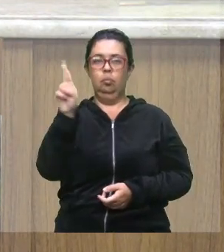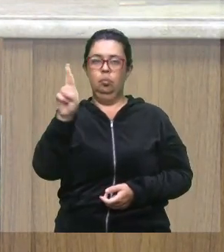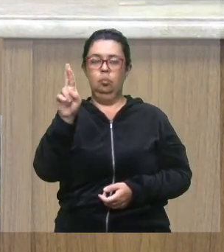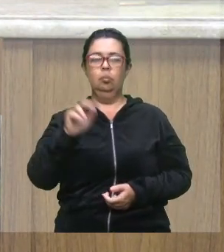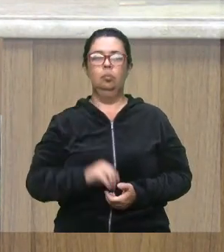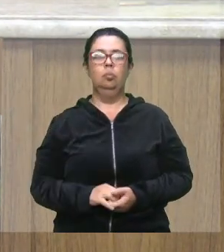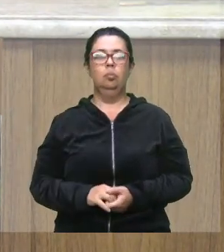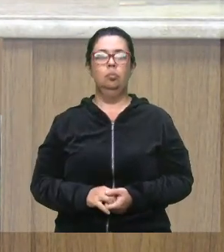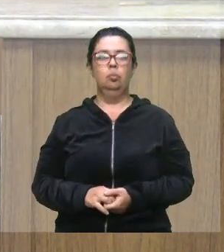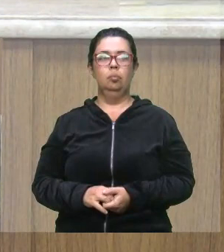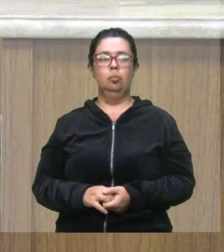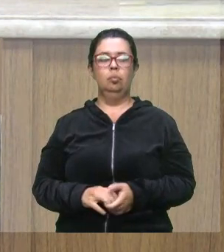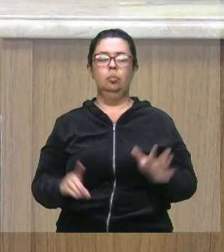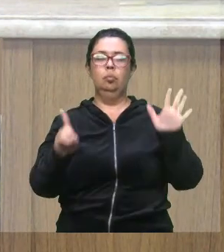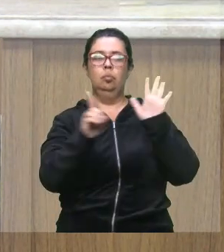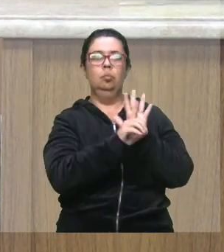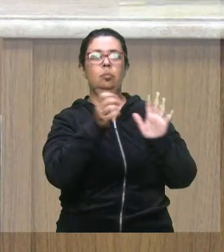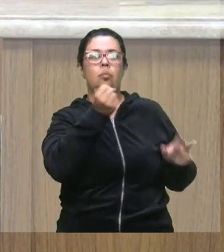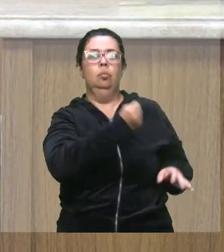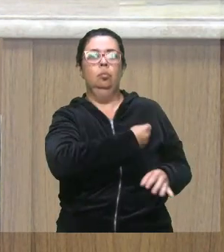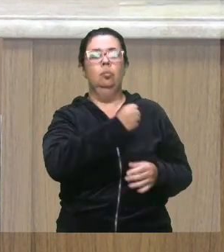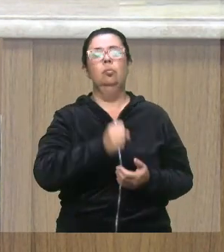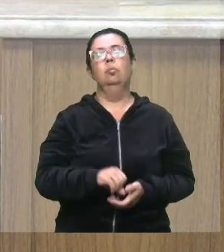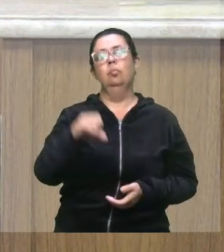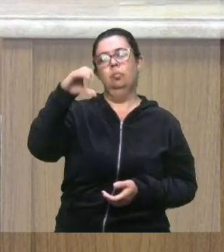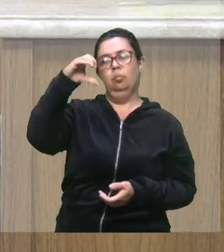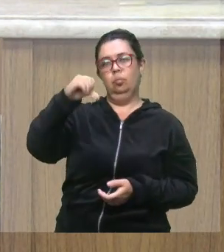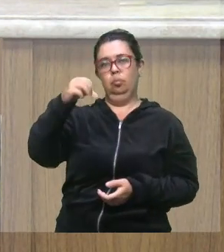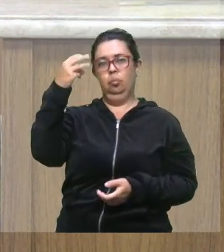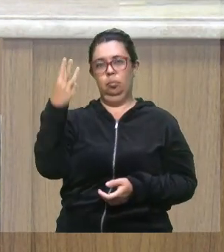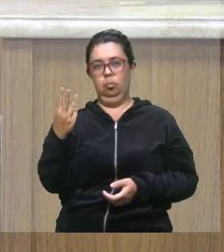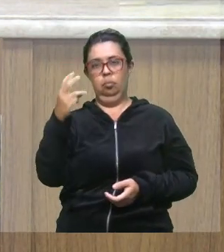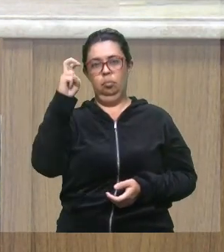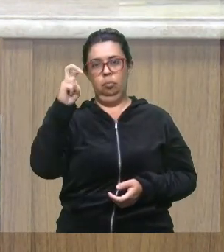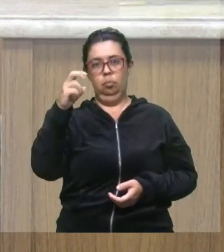R$ 90.227,95. Decreto número